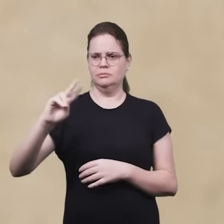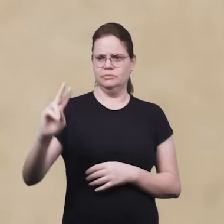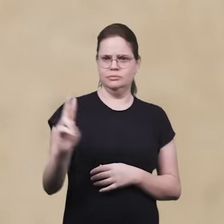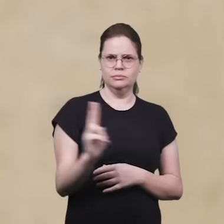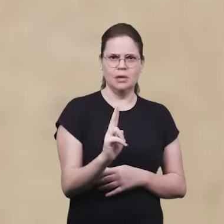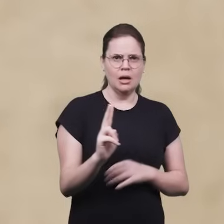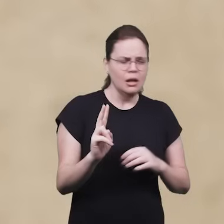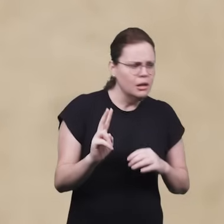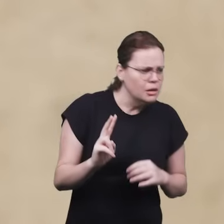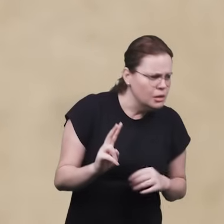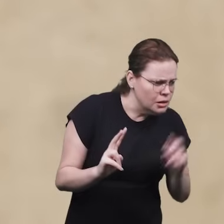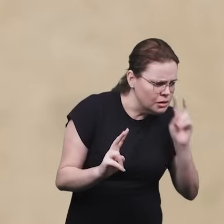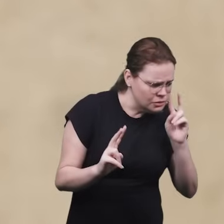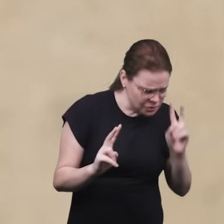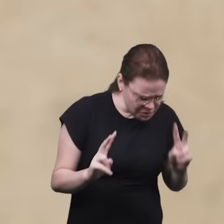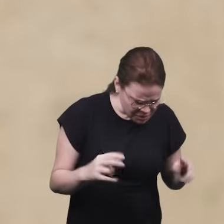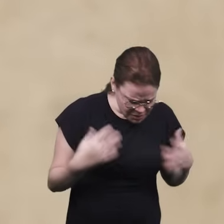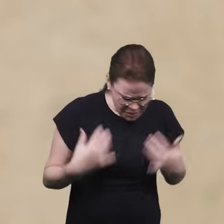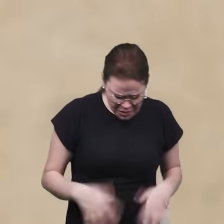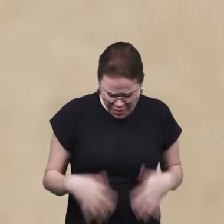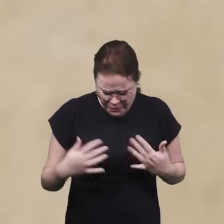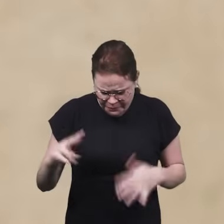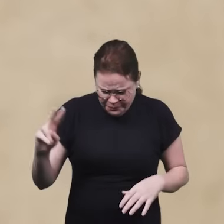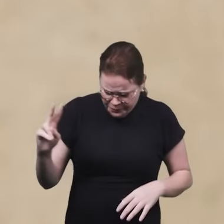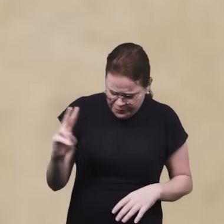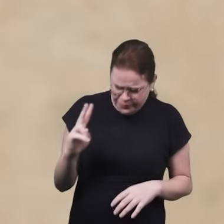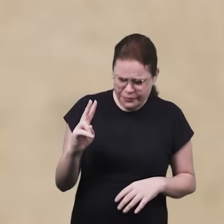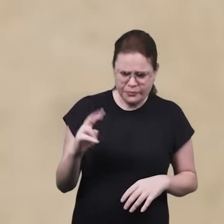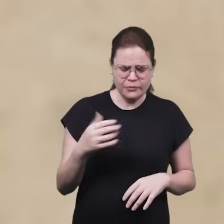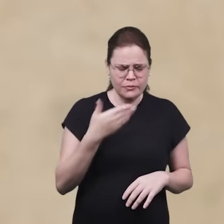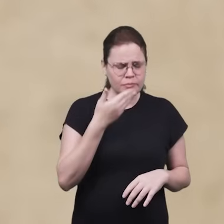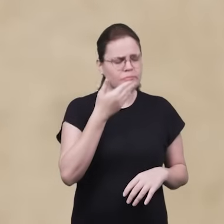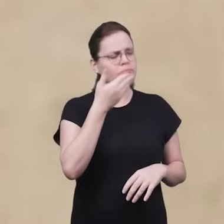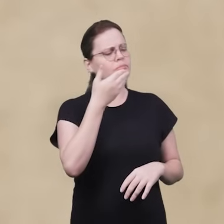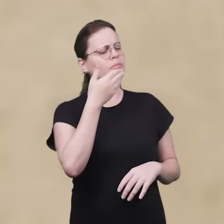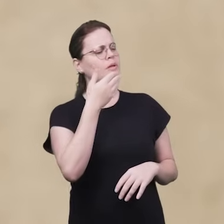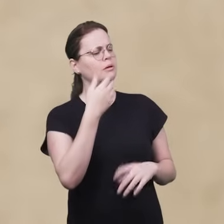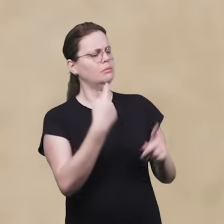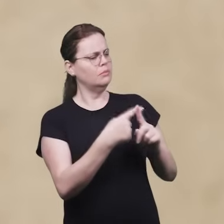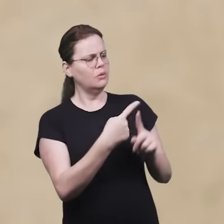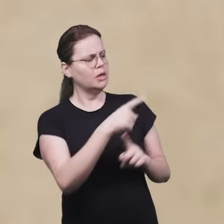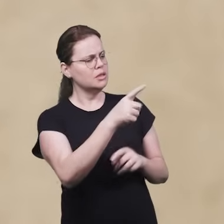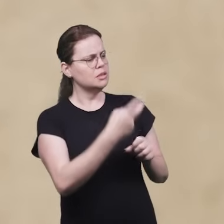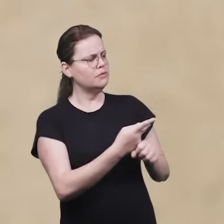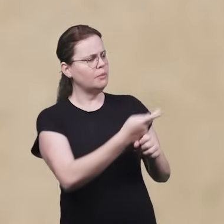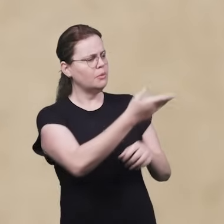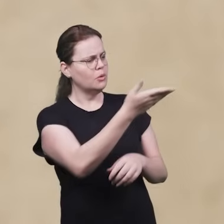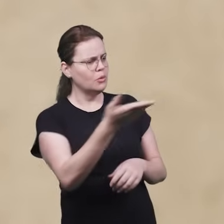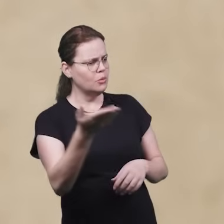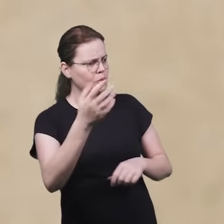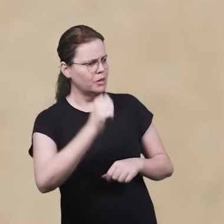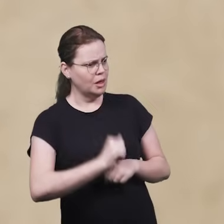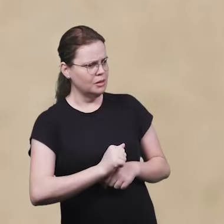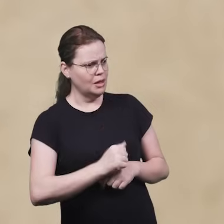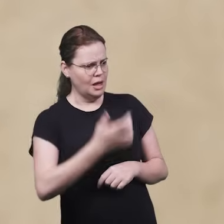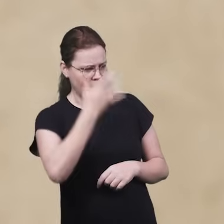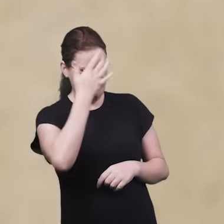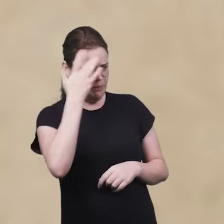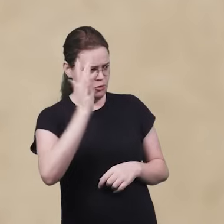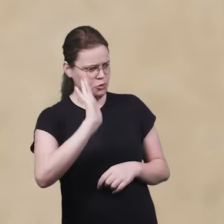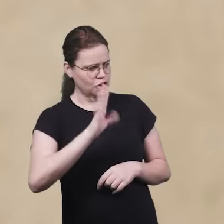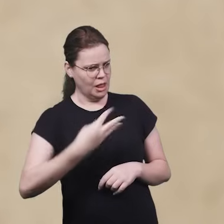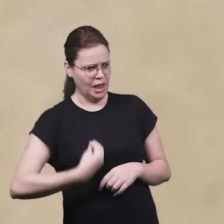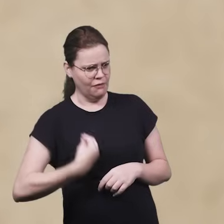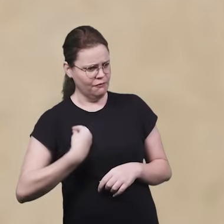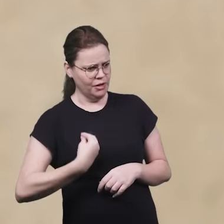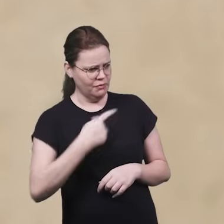e abaixando o rosto para o chão, eles lhe disseram: por que buscais o vivente entre os mortos? Não